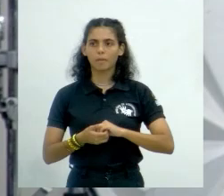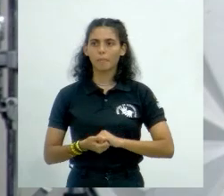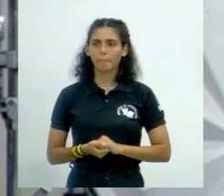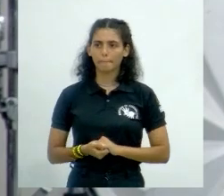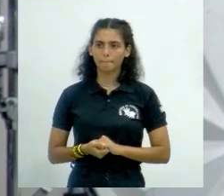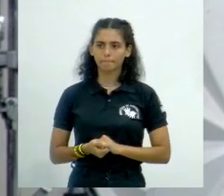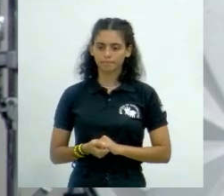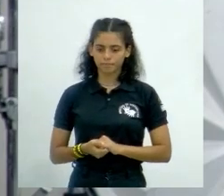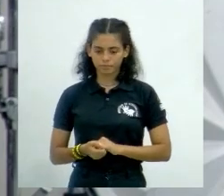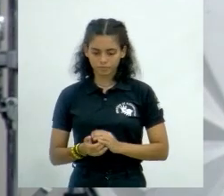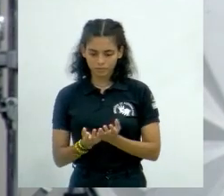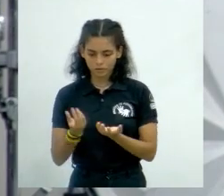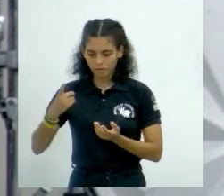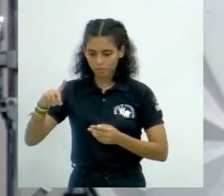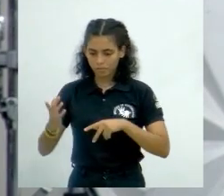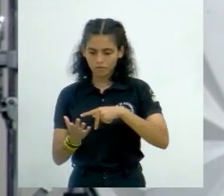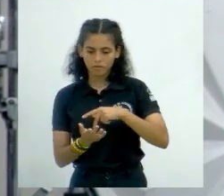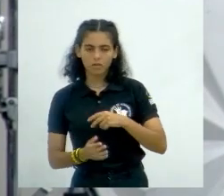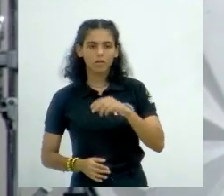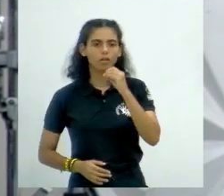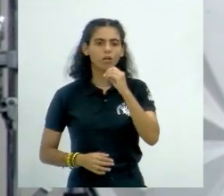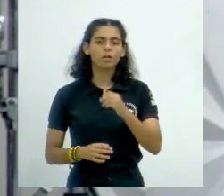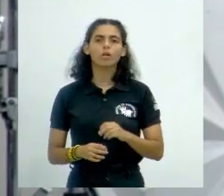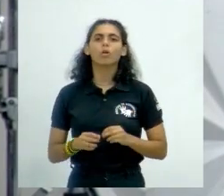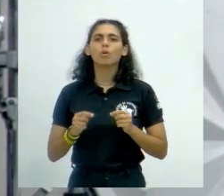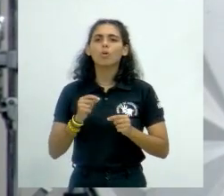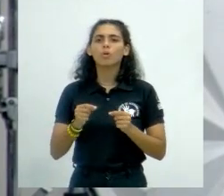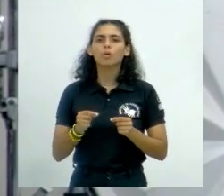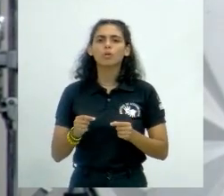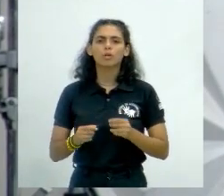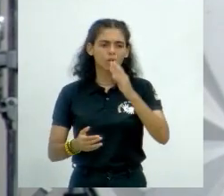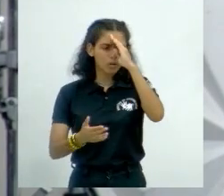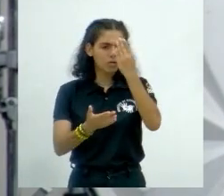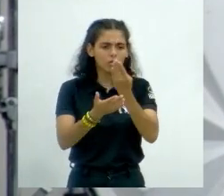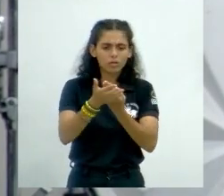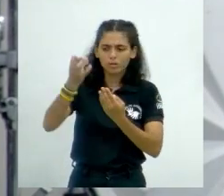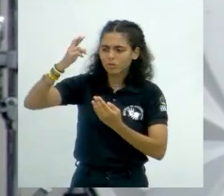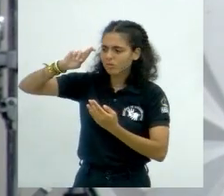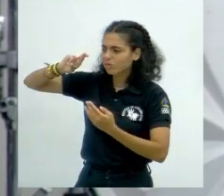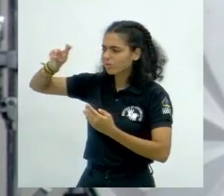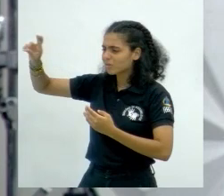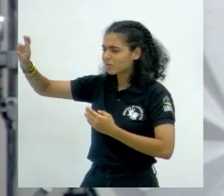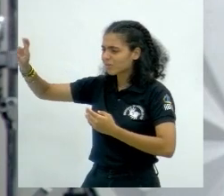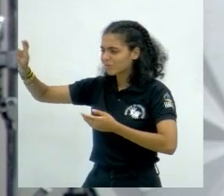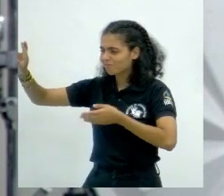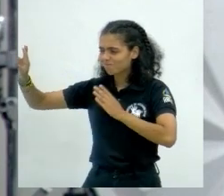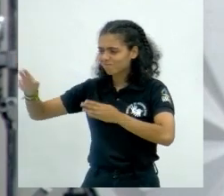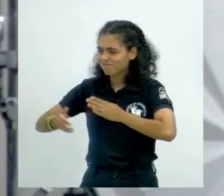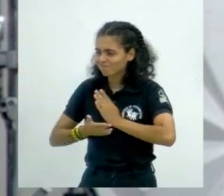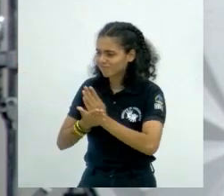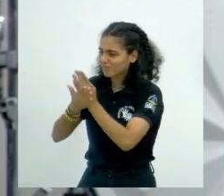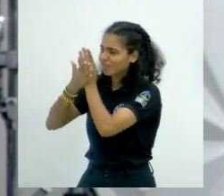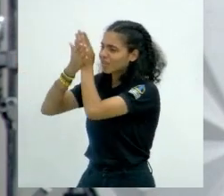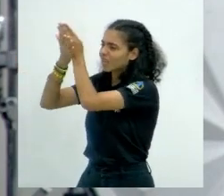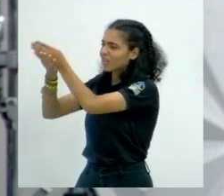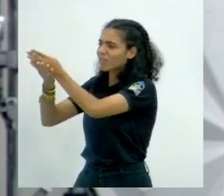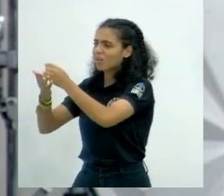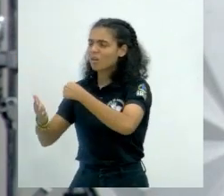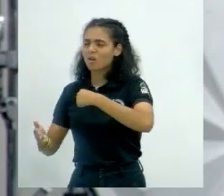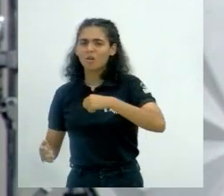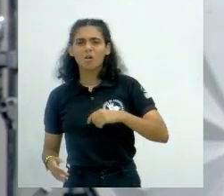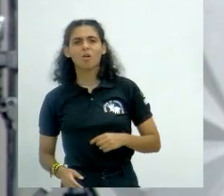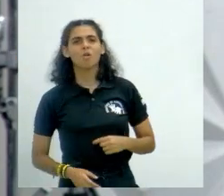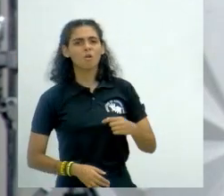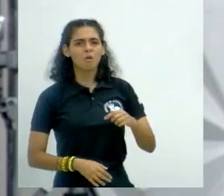confie no Senhor de todo o seu coração, não se apoie em seu próprio entendimento. Reconheça o Senhor em todos os seus caminhos